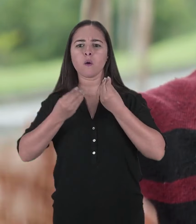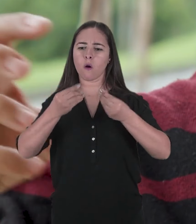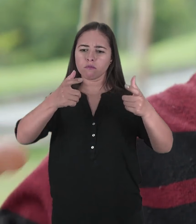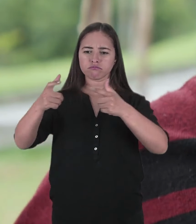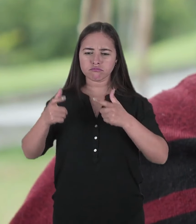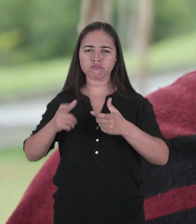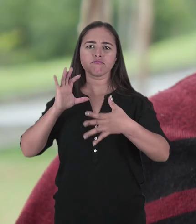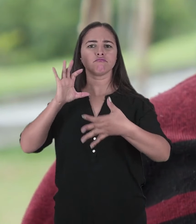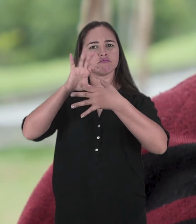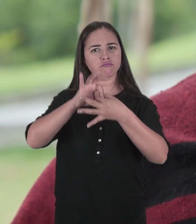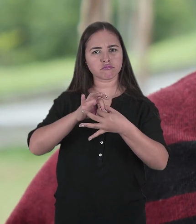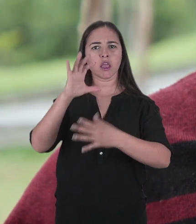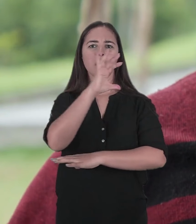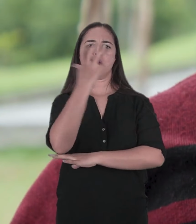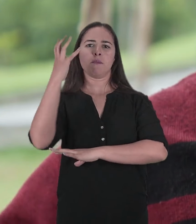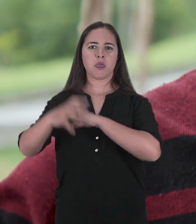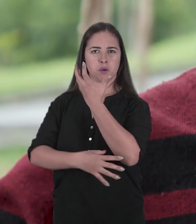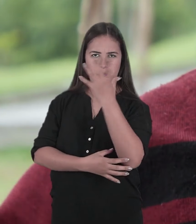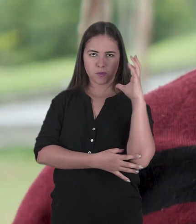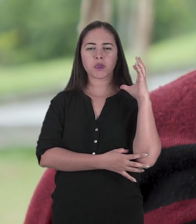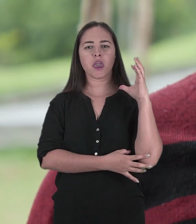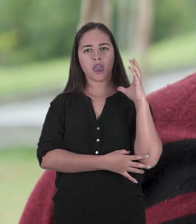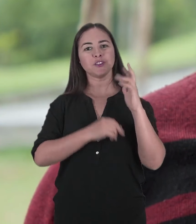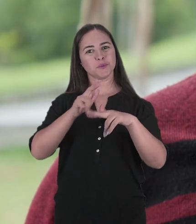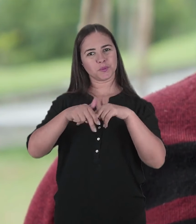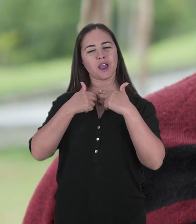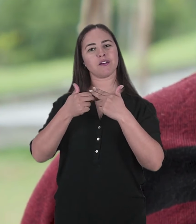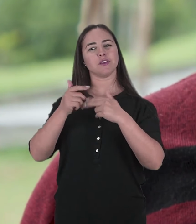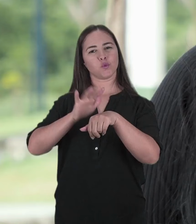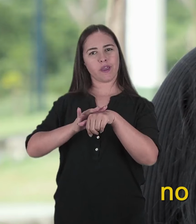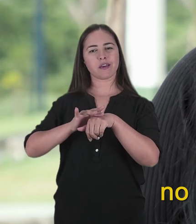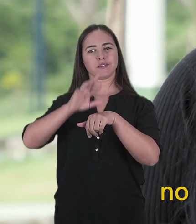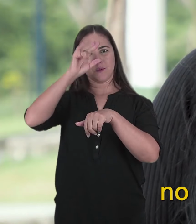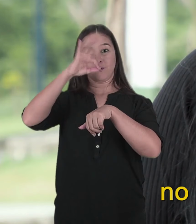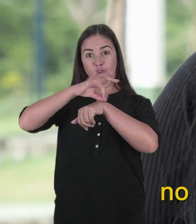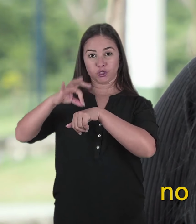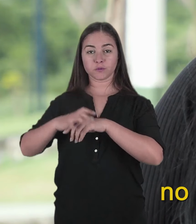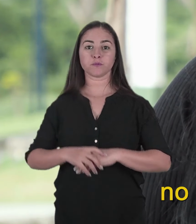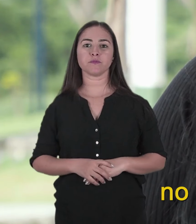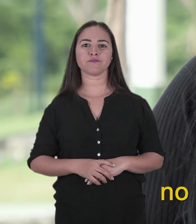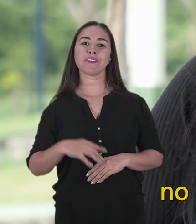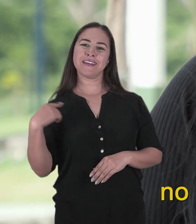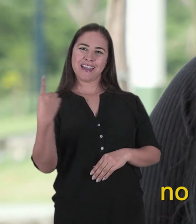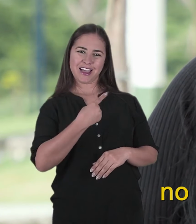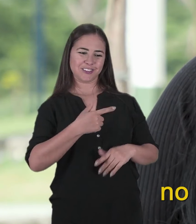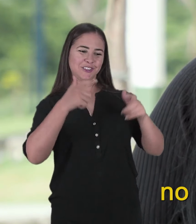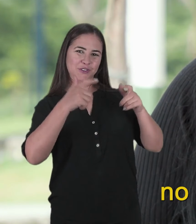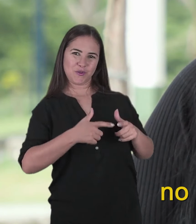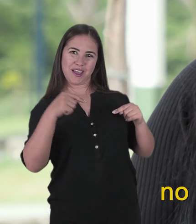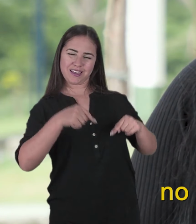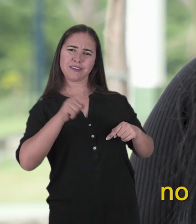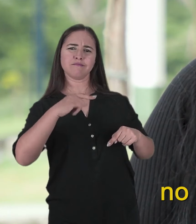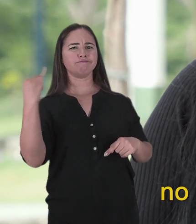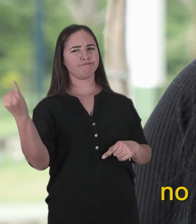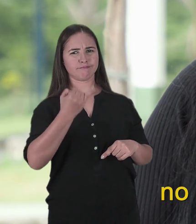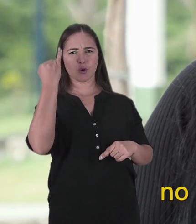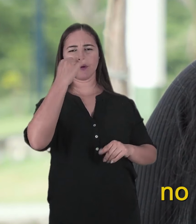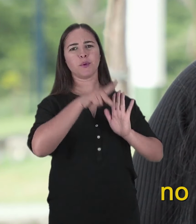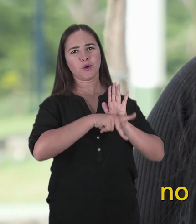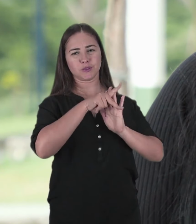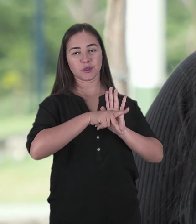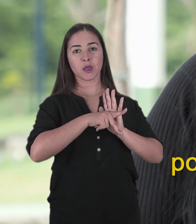território vinculado à questão do meio ambiente através das arboviroses. Para a gente daquela localidade de Inuã, do território de Inuã, foi muito importante